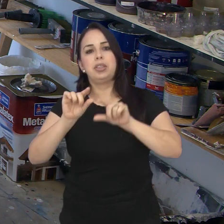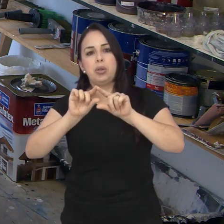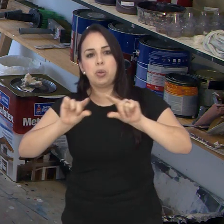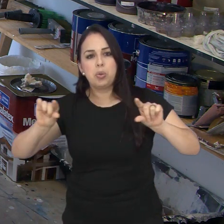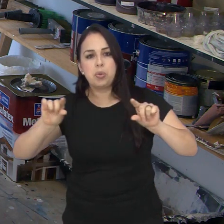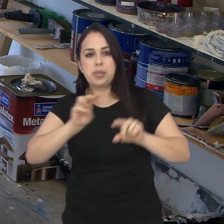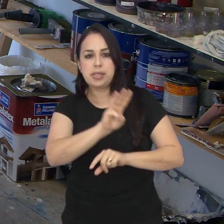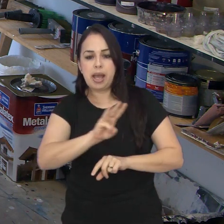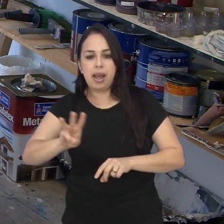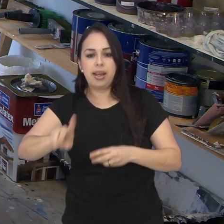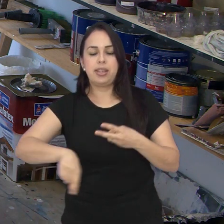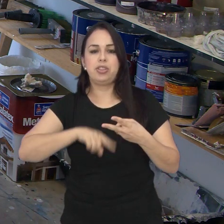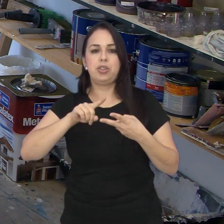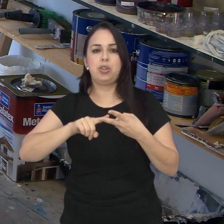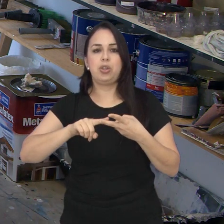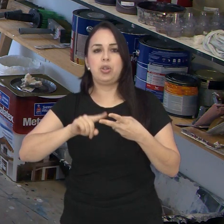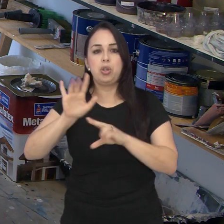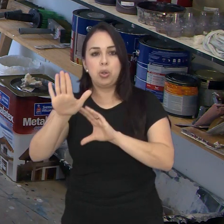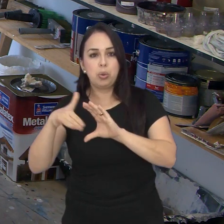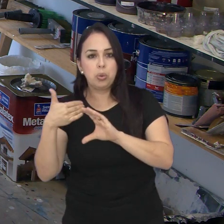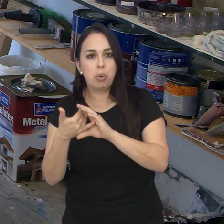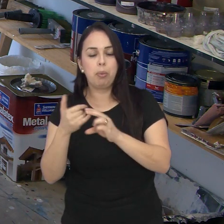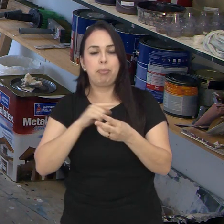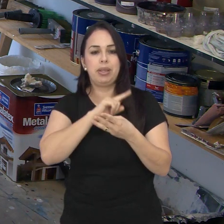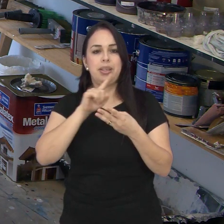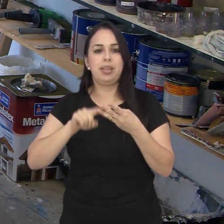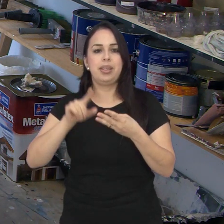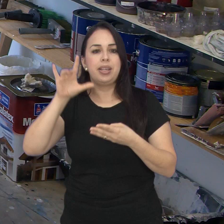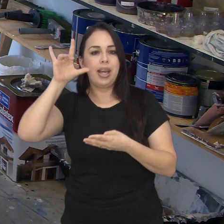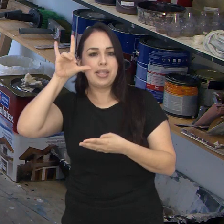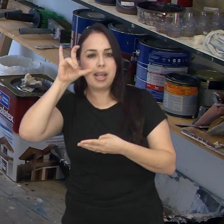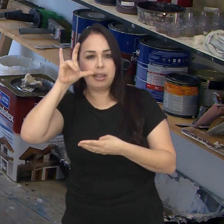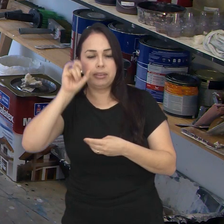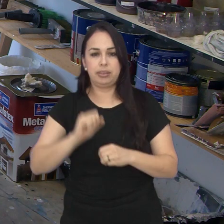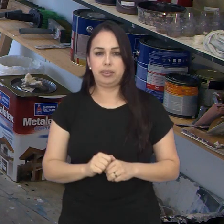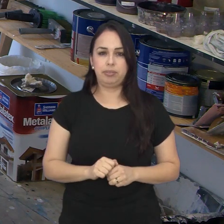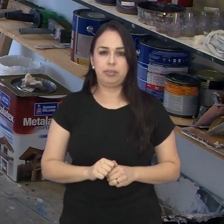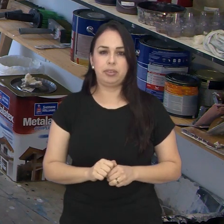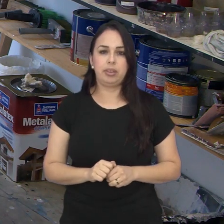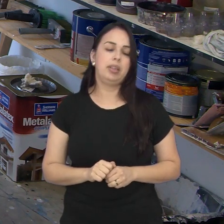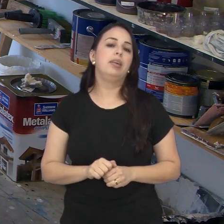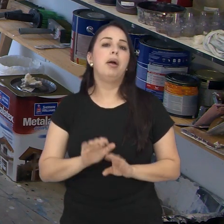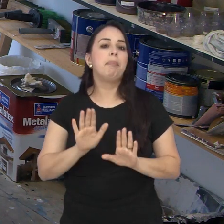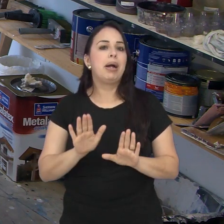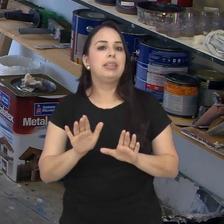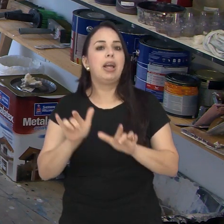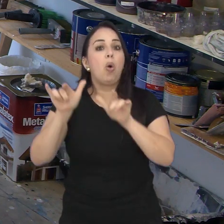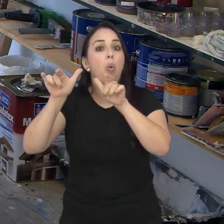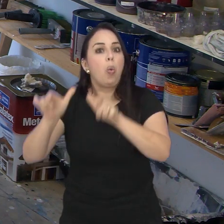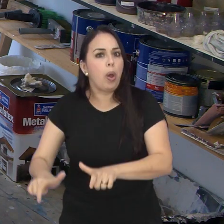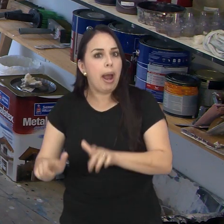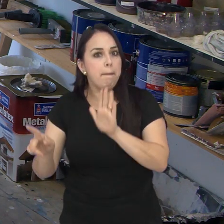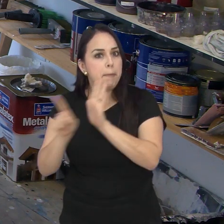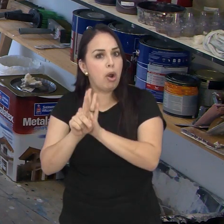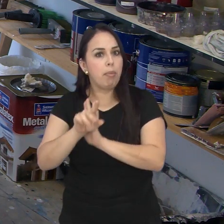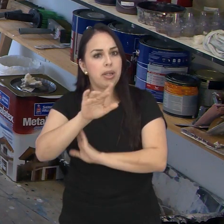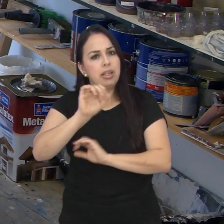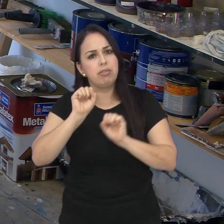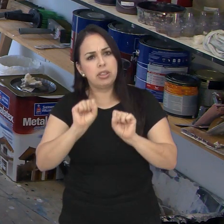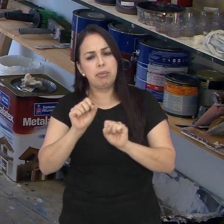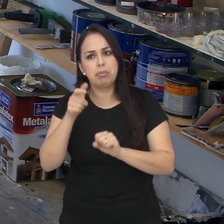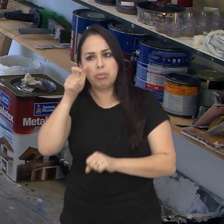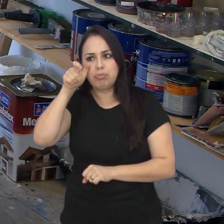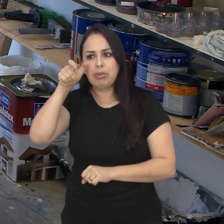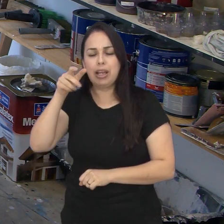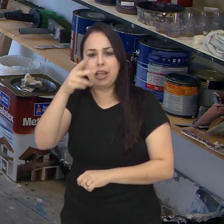tem YouTube, tem Instagram. Mas você quer passar algum lugar que o pessoal pode achar os